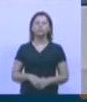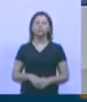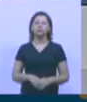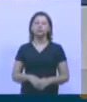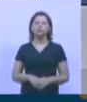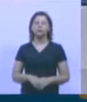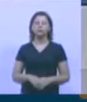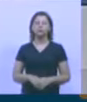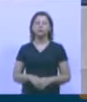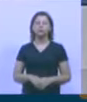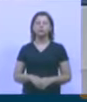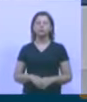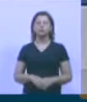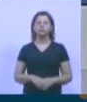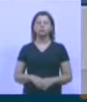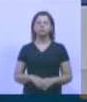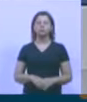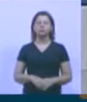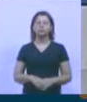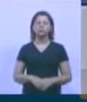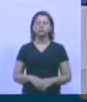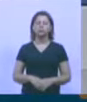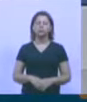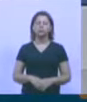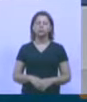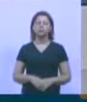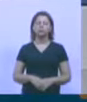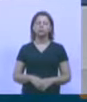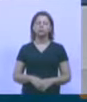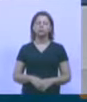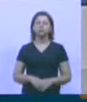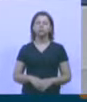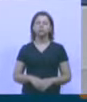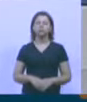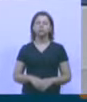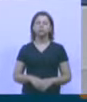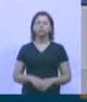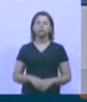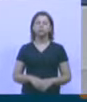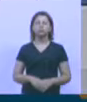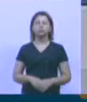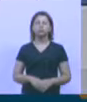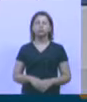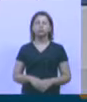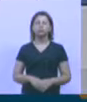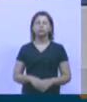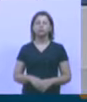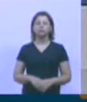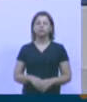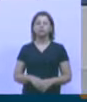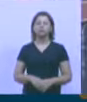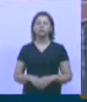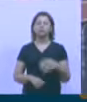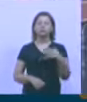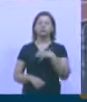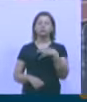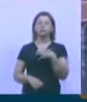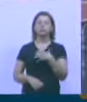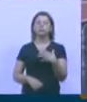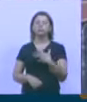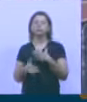inferiority arise from verbal remarks from the mother or those close to the child. E esse sentimento